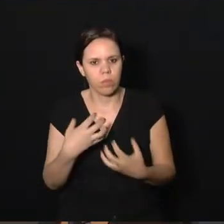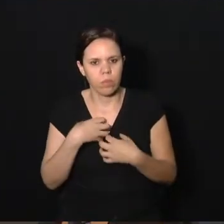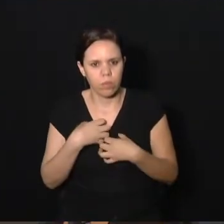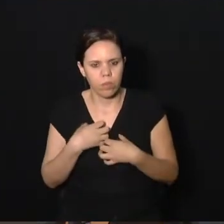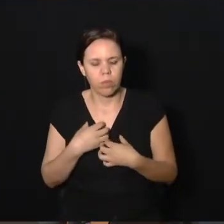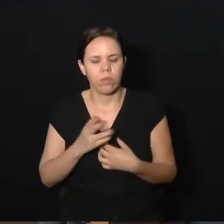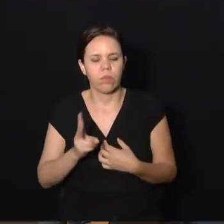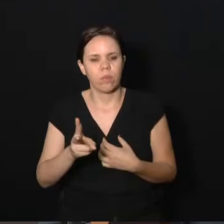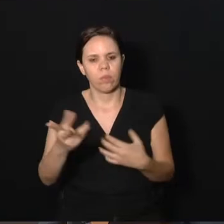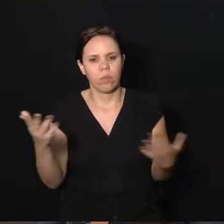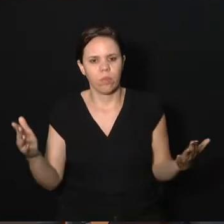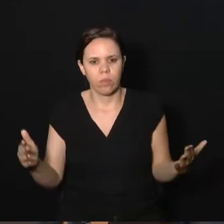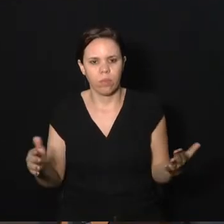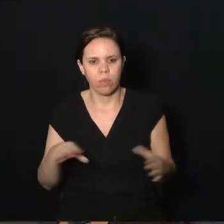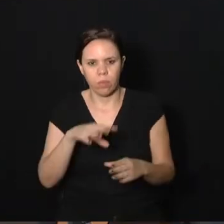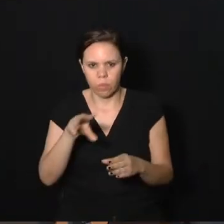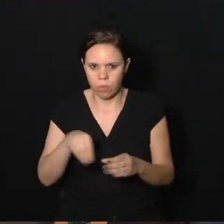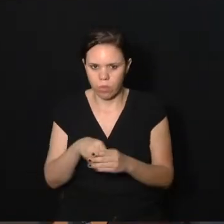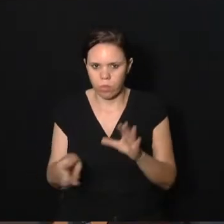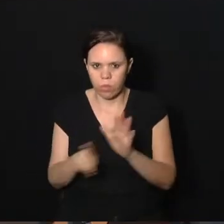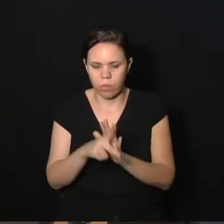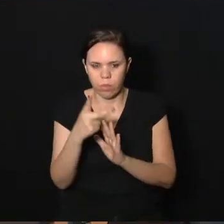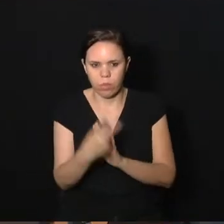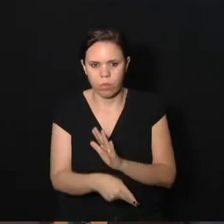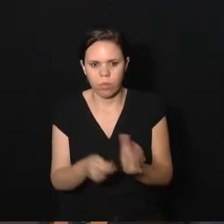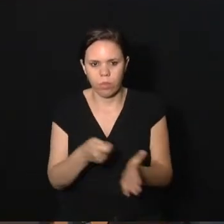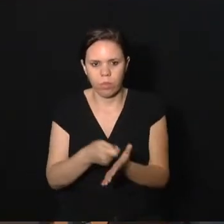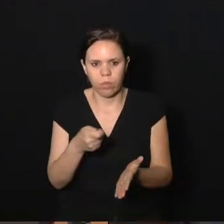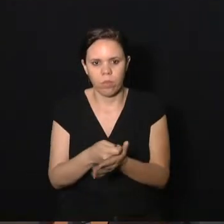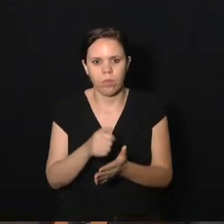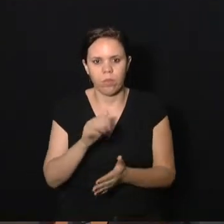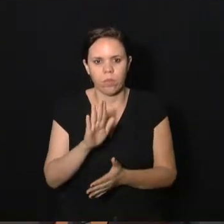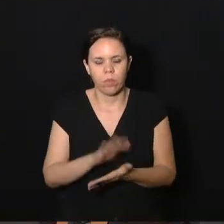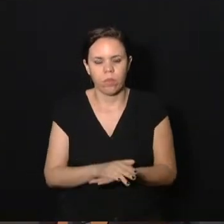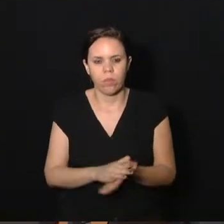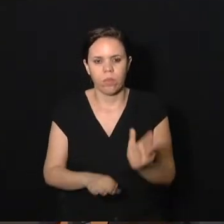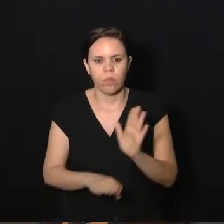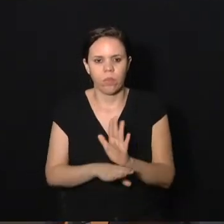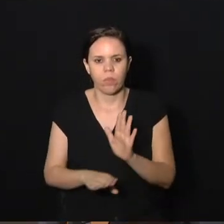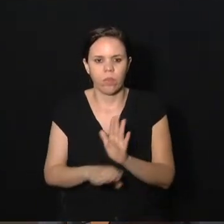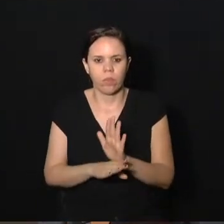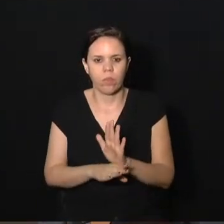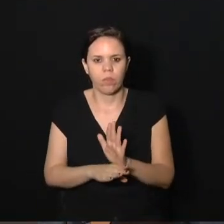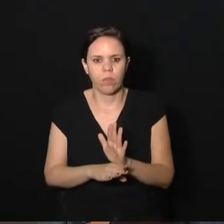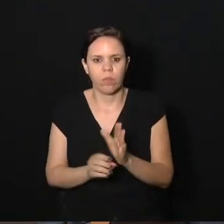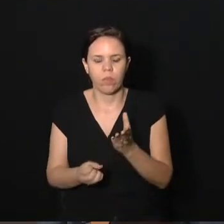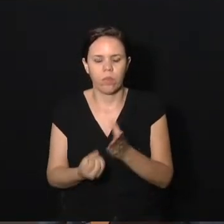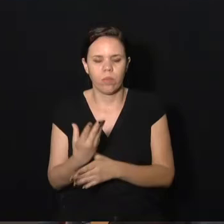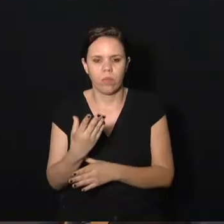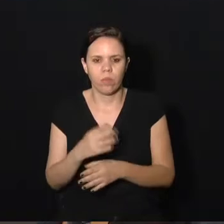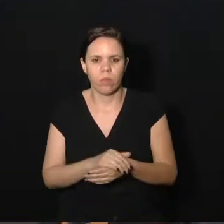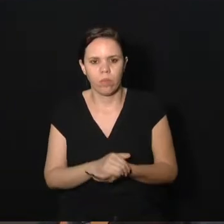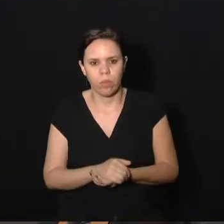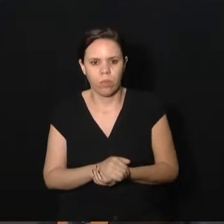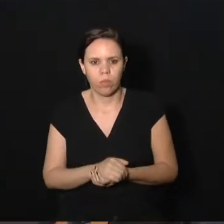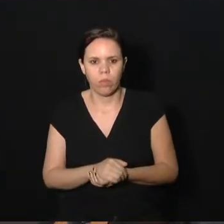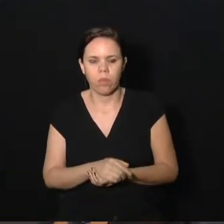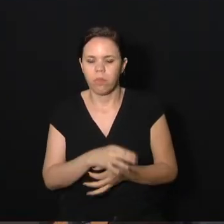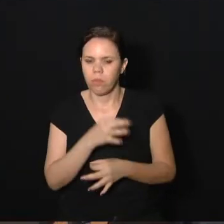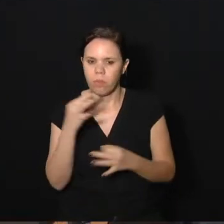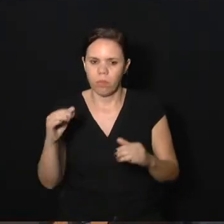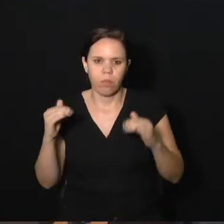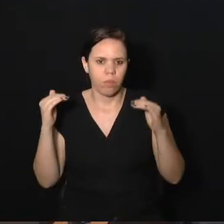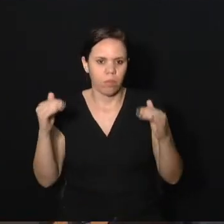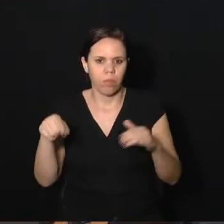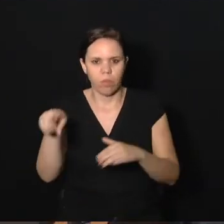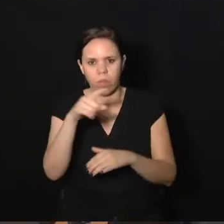vez mais parte disso e cobre, mas também auxilie, ajude a fazer acontecer. Então, isso é bem relevante. Acho que